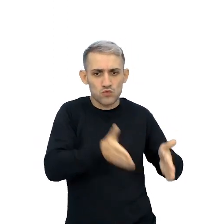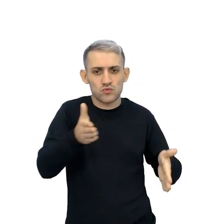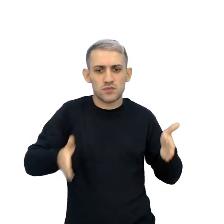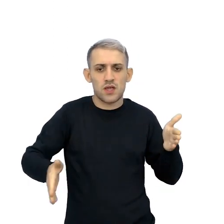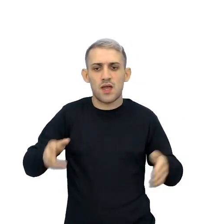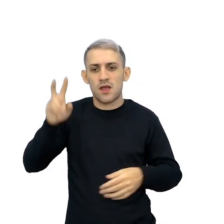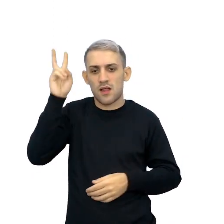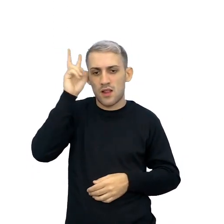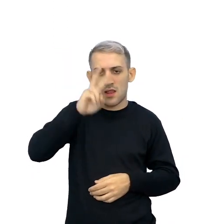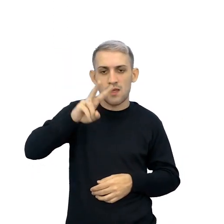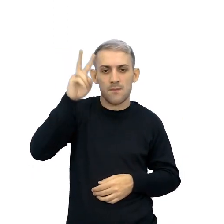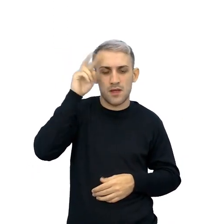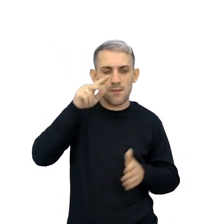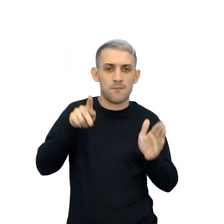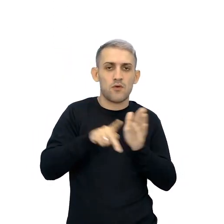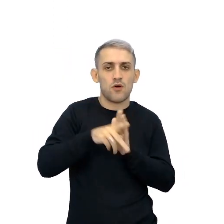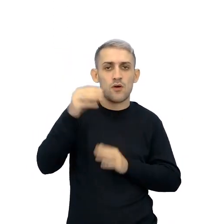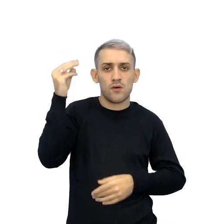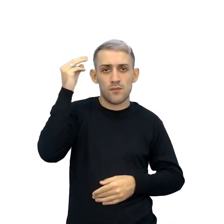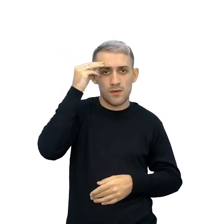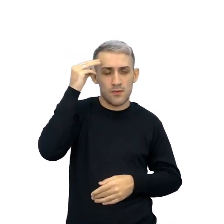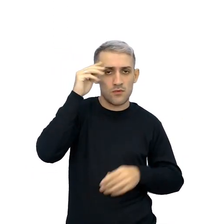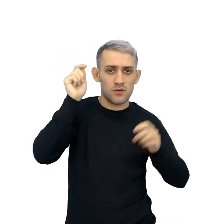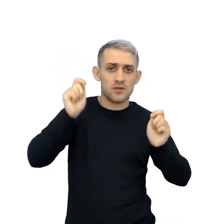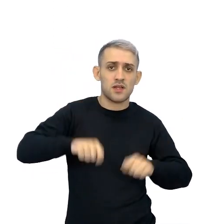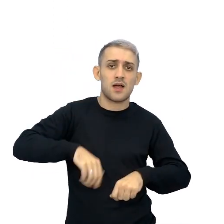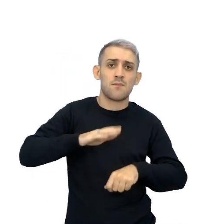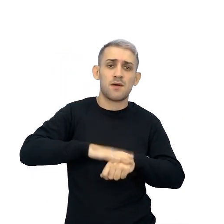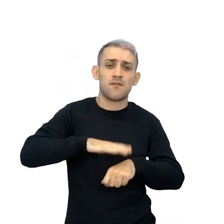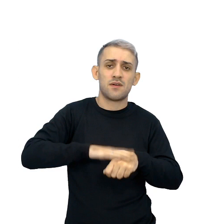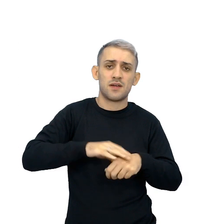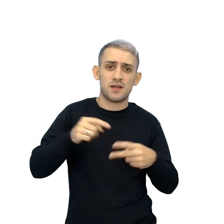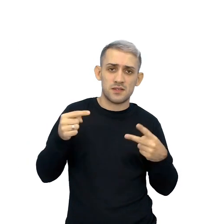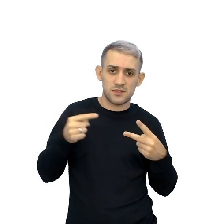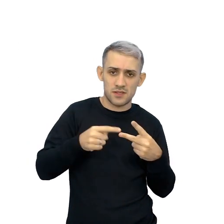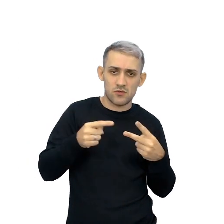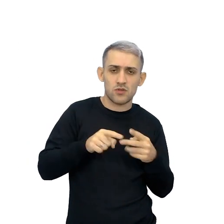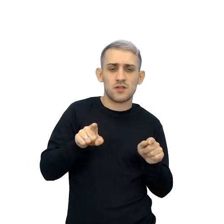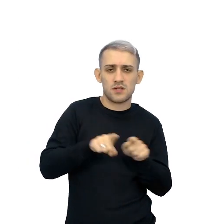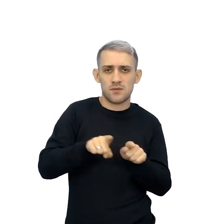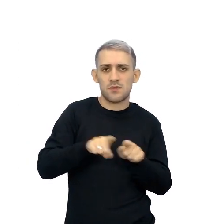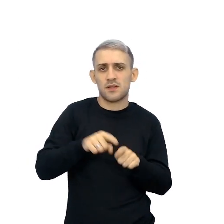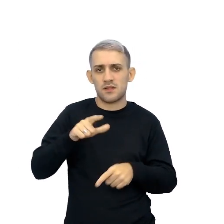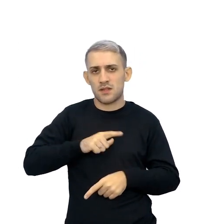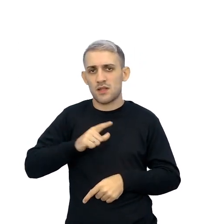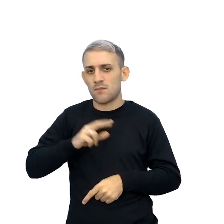né, de memória, para fazer a segunda entrada e dar uma resposta